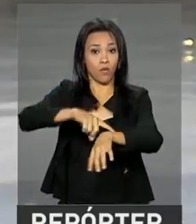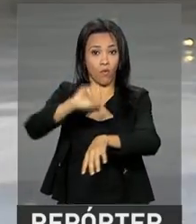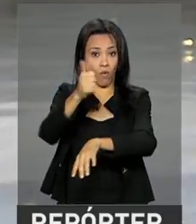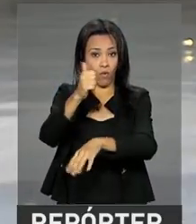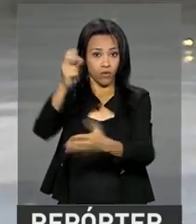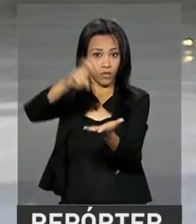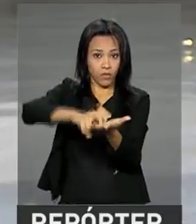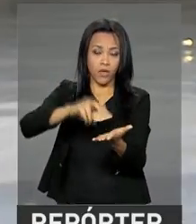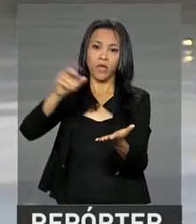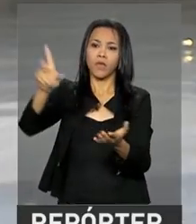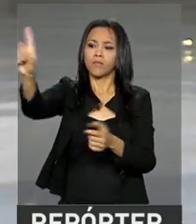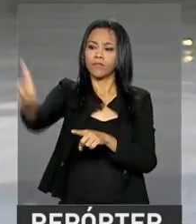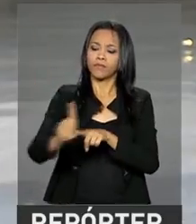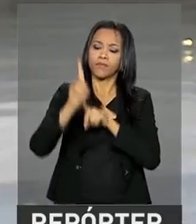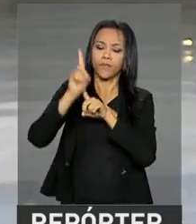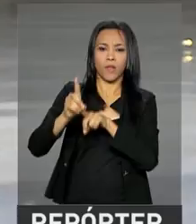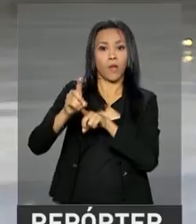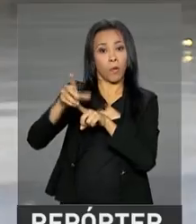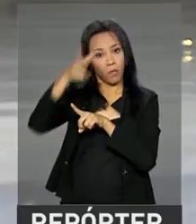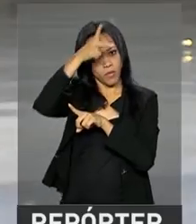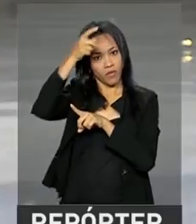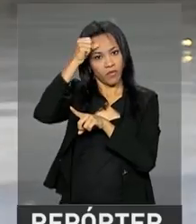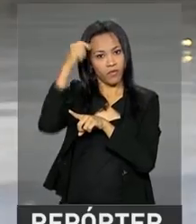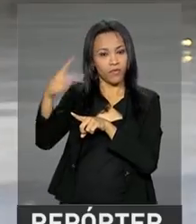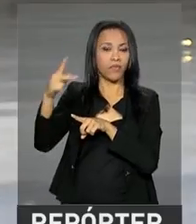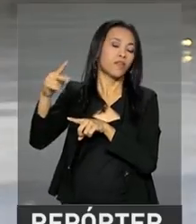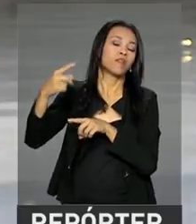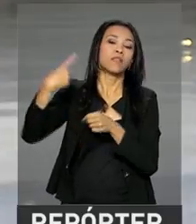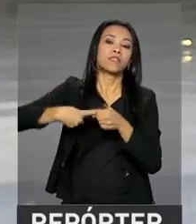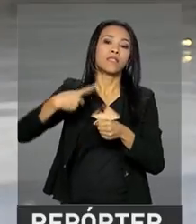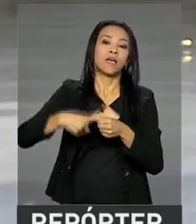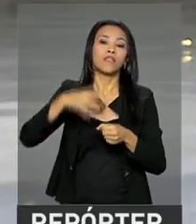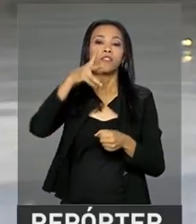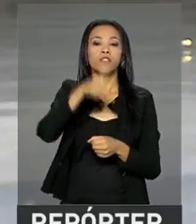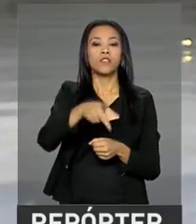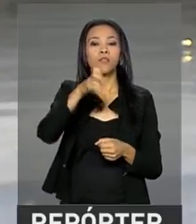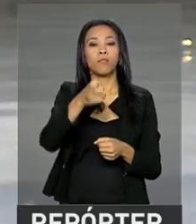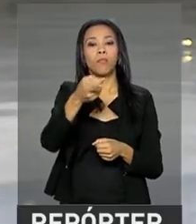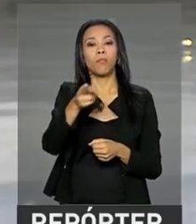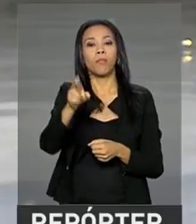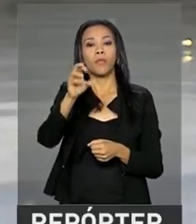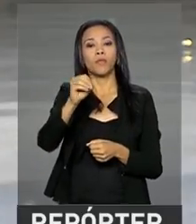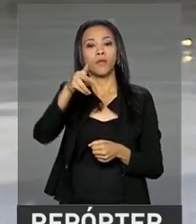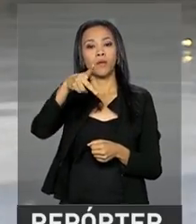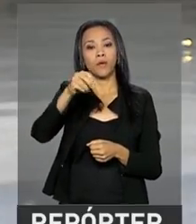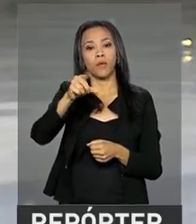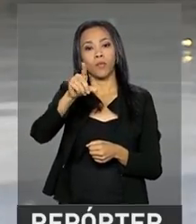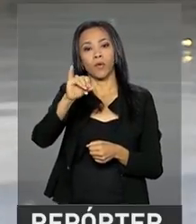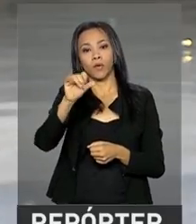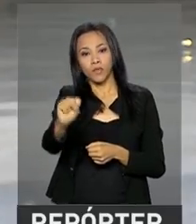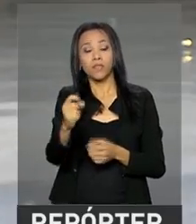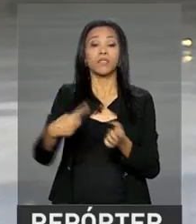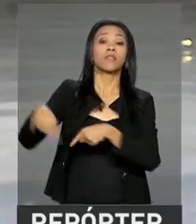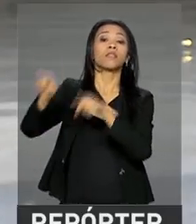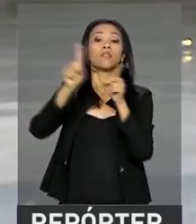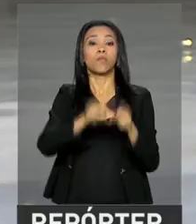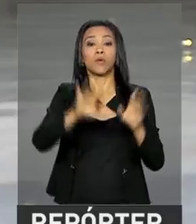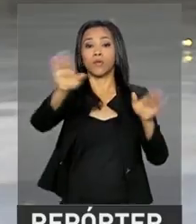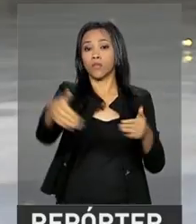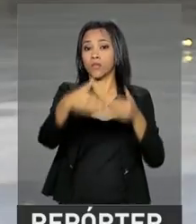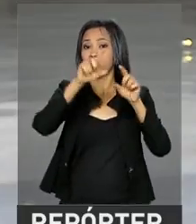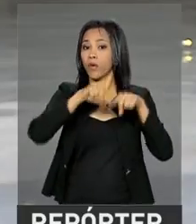o prefeito da cidade de Petrópolis no Rio de Janeiro o Bernardo Ross logo na sequência tem uma audiência com o presidente da